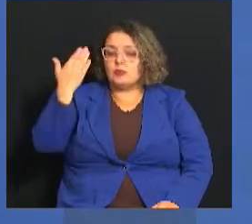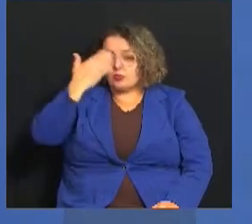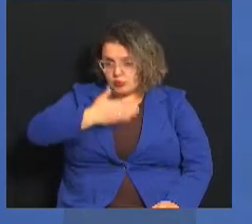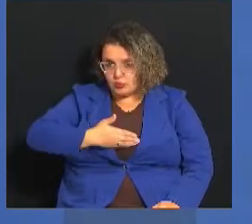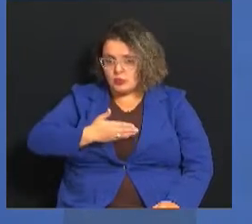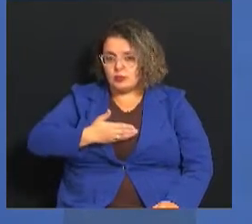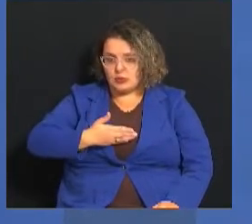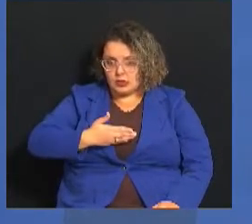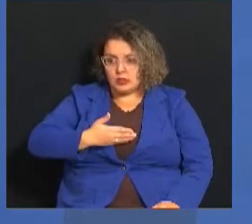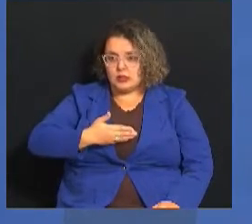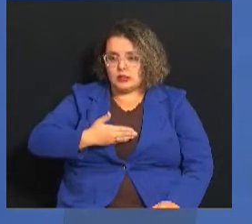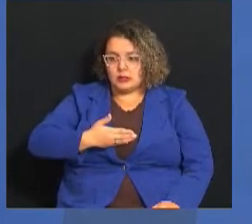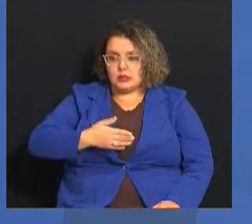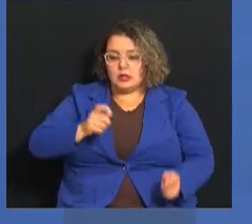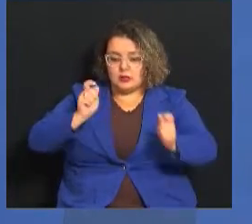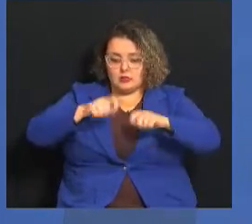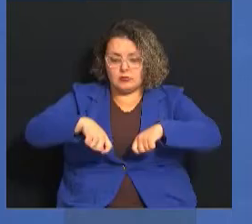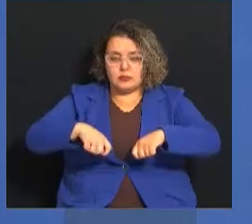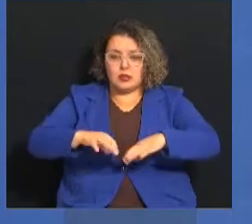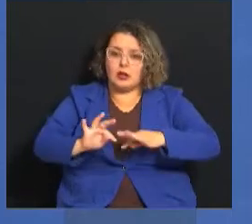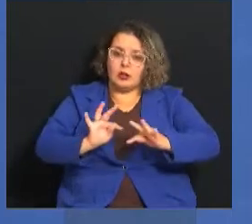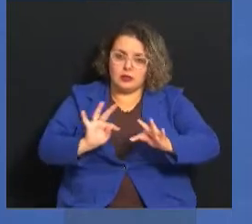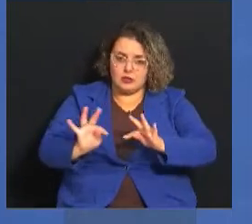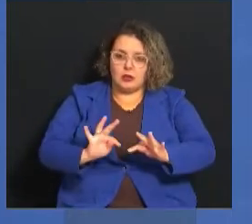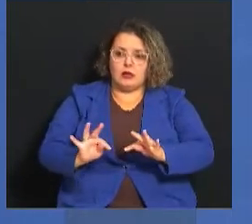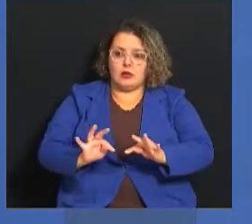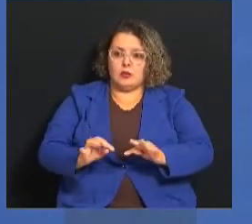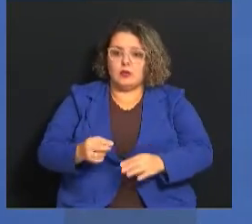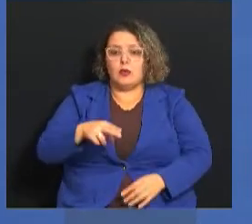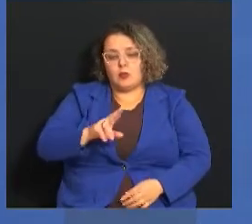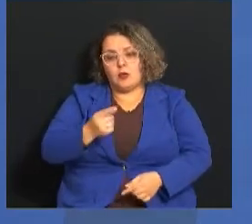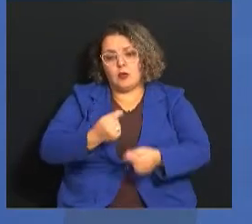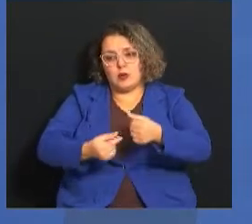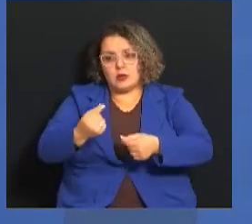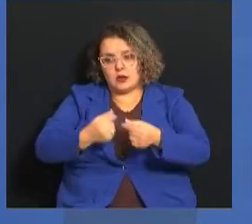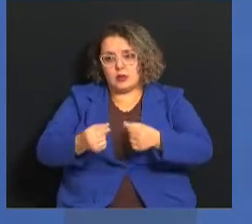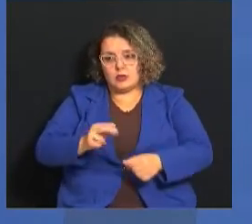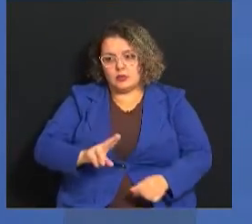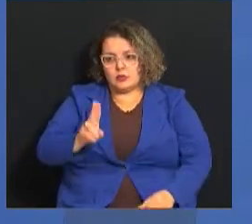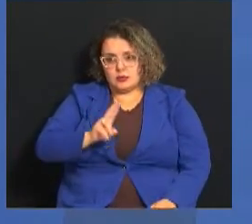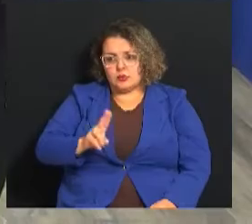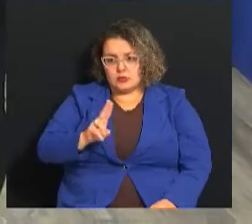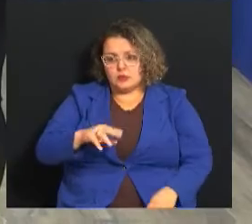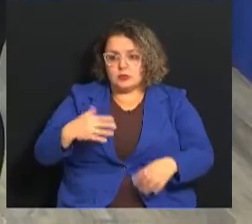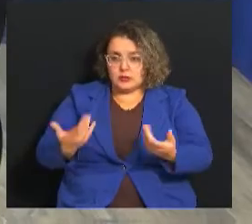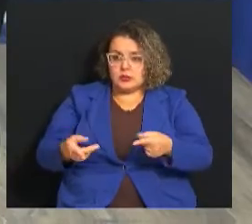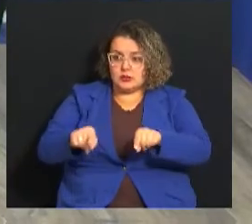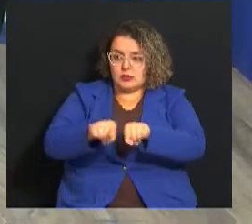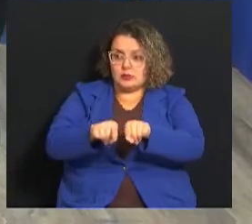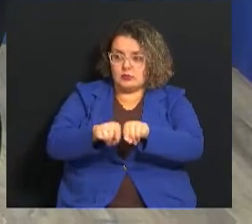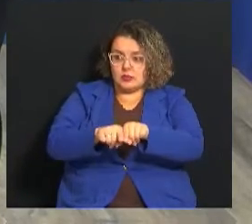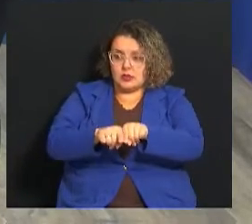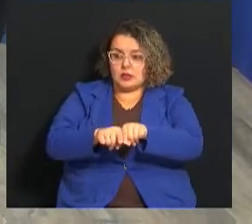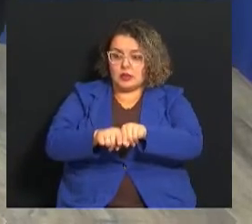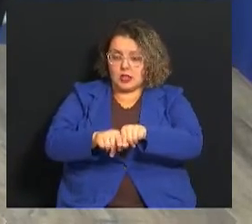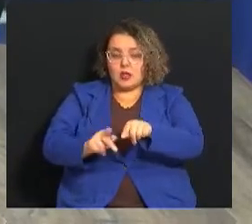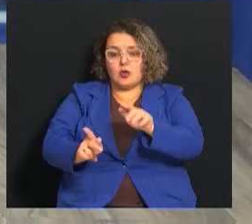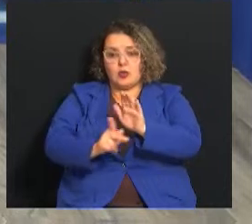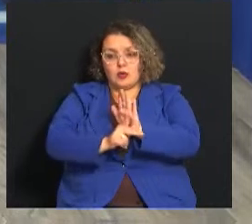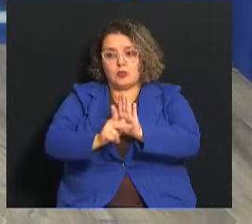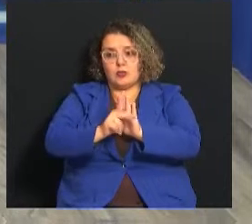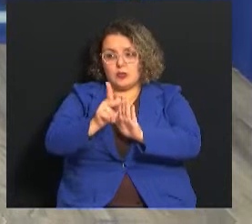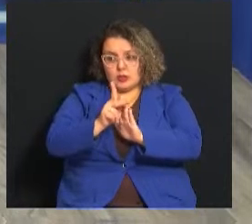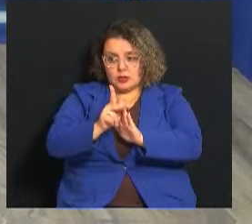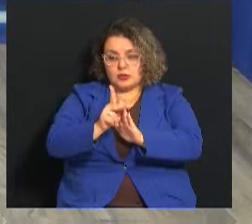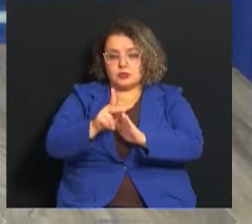a impossibilidade técnica ou econômica da aplicação. E também estava previsto, Gabriel, o projeto de lei